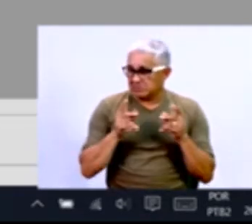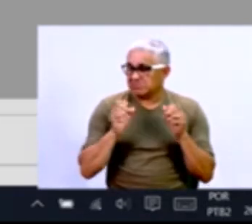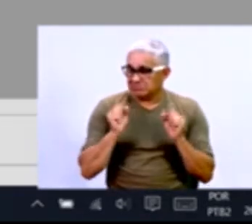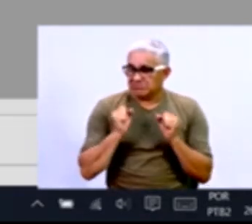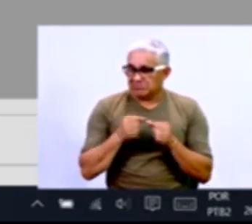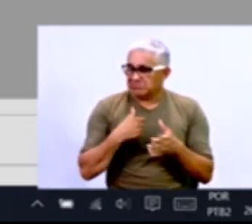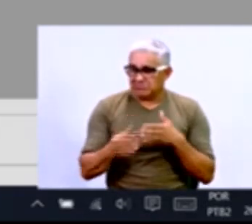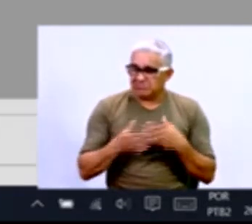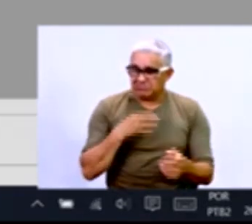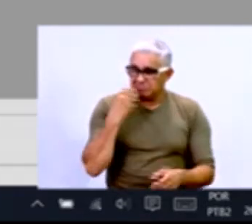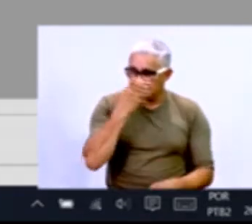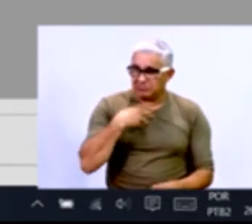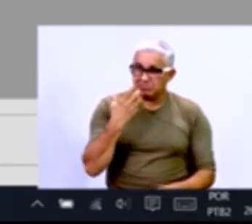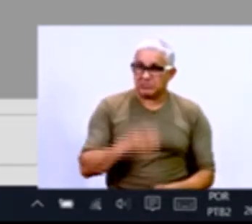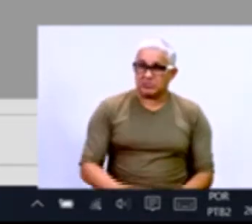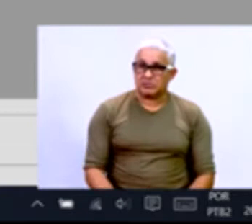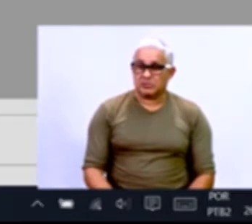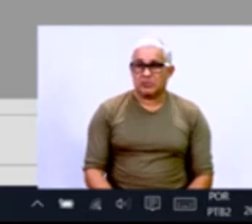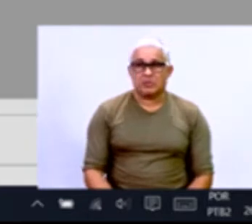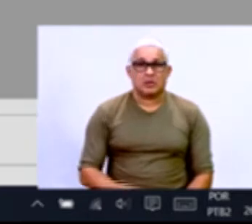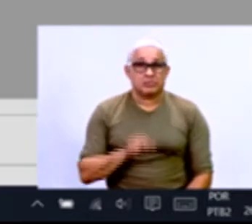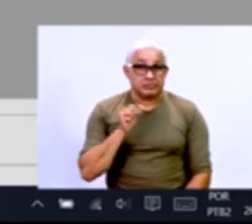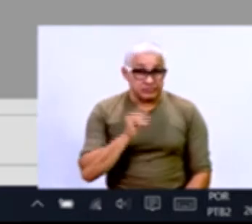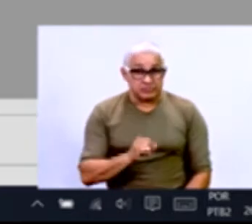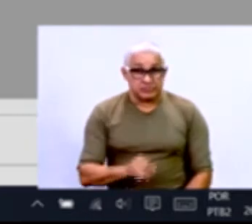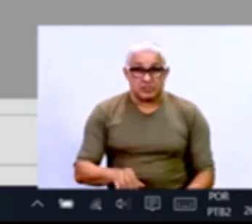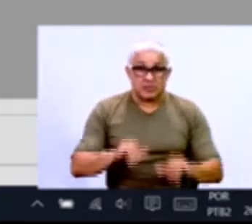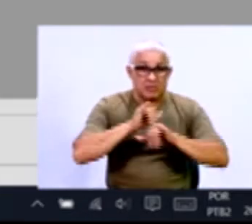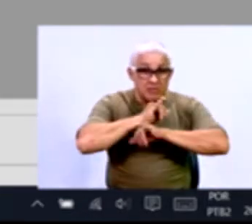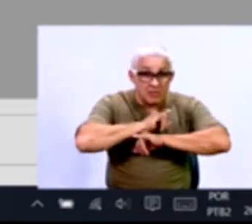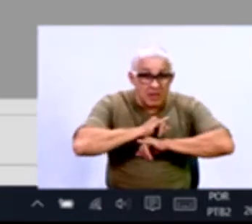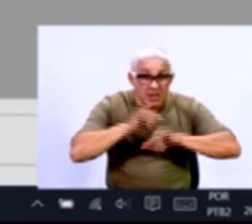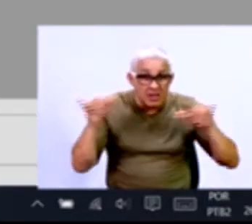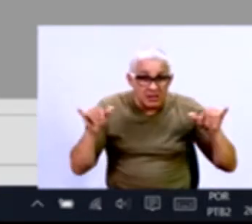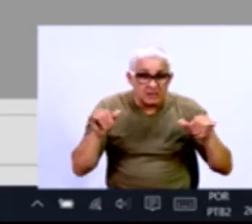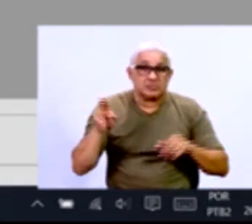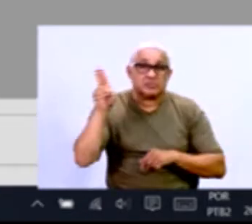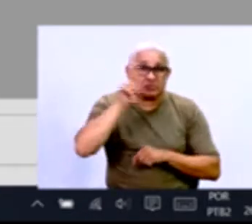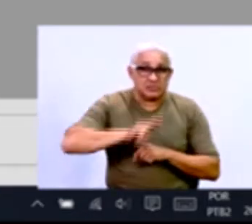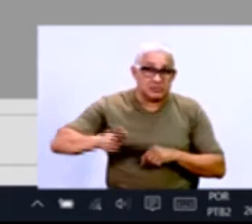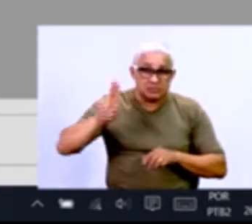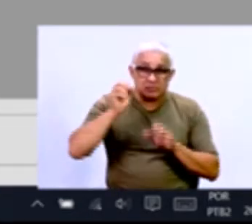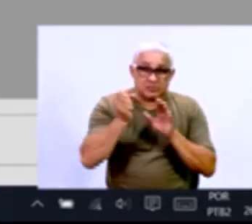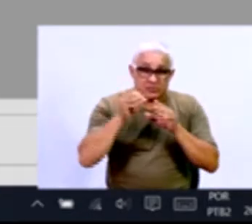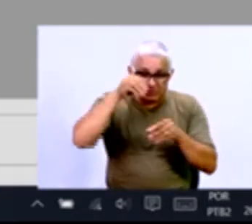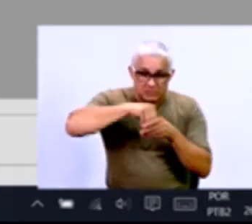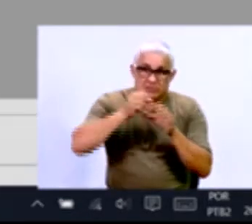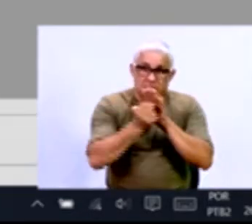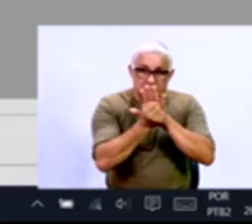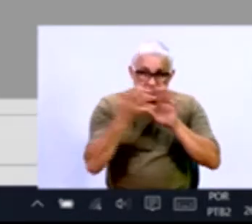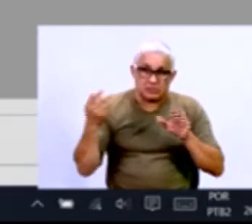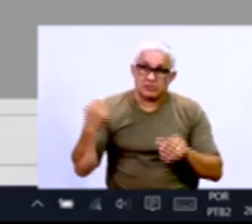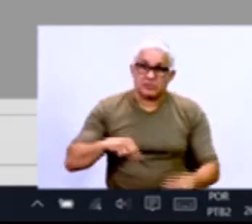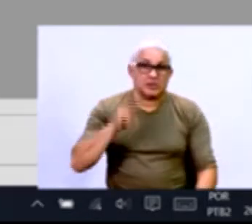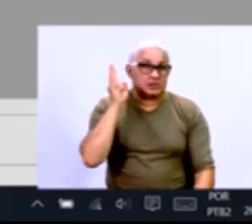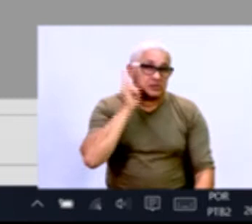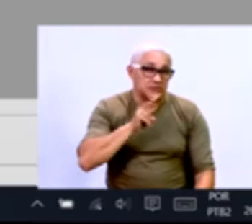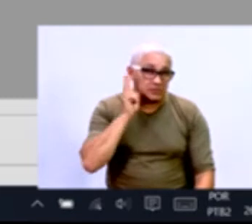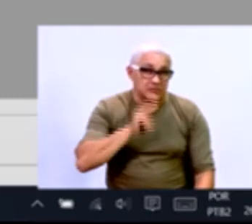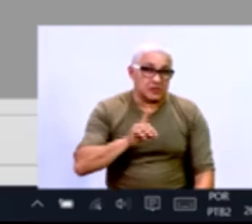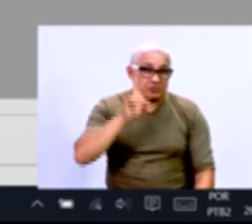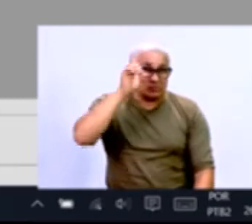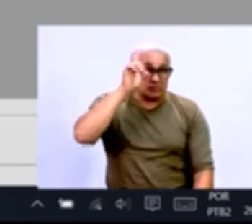fazer com qualquer música, tá? Só que se for para publicação, para usar numa aplicação, tem que lembrar dos